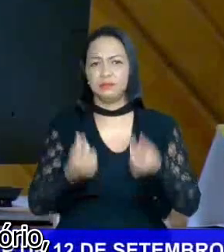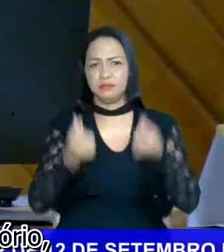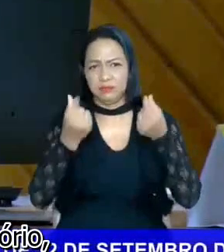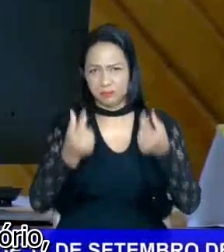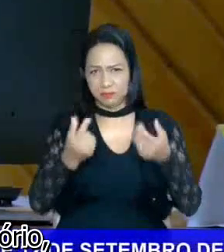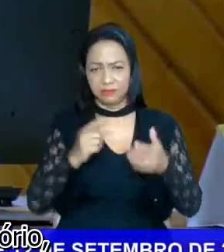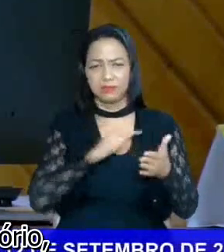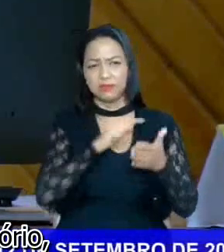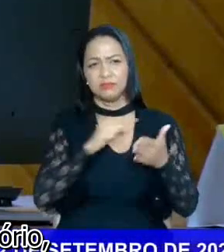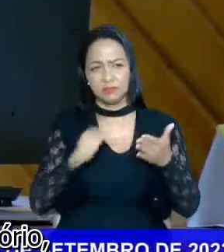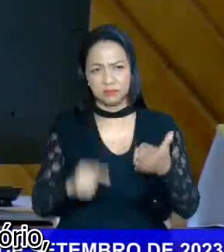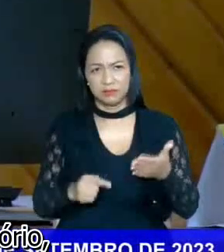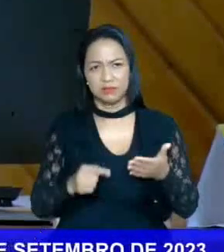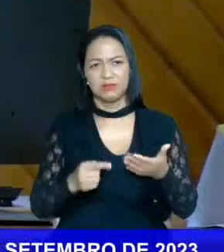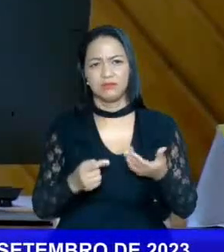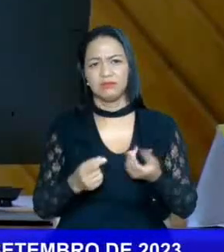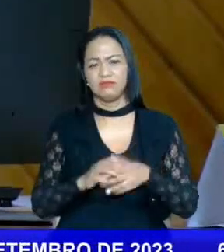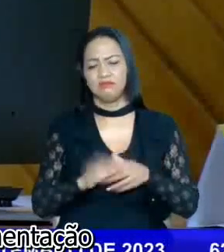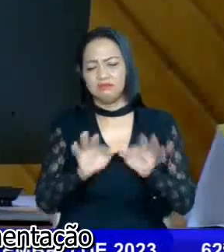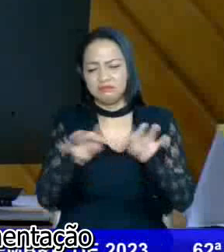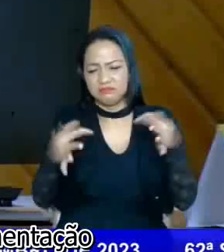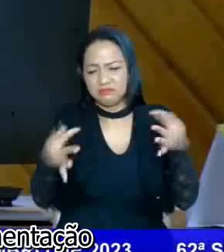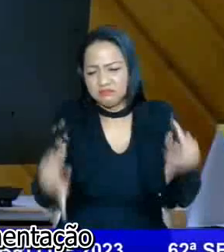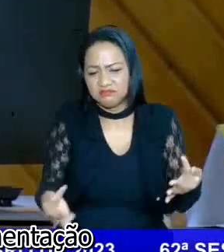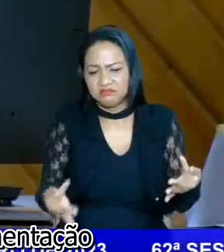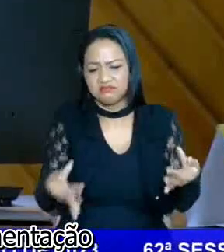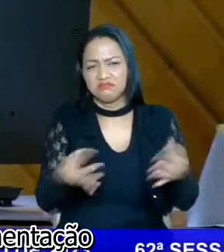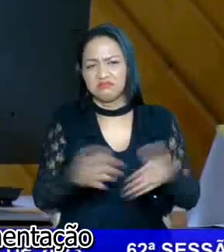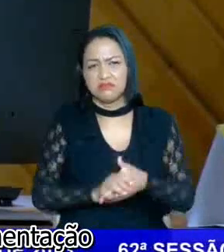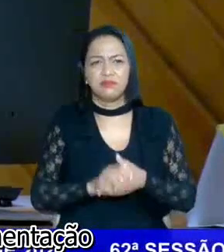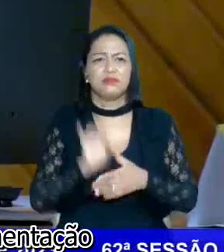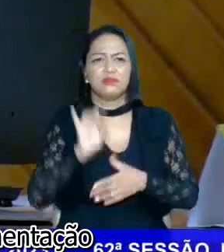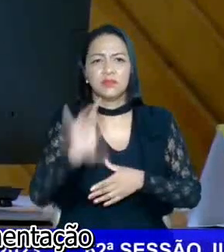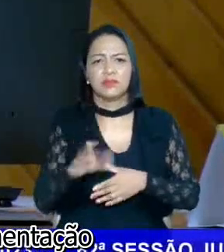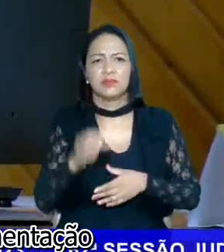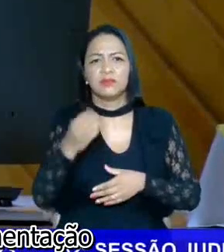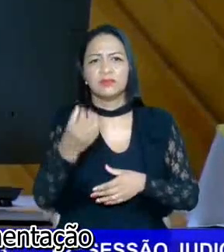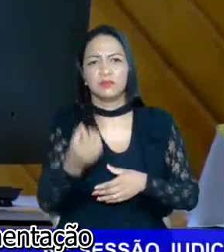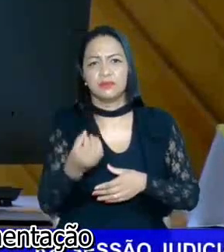sendo apontado, ele é irrisório, ele representa tão somente